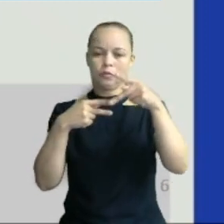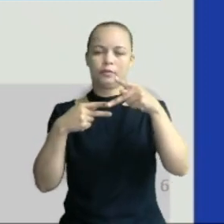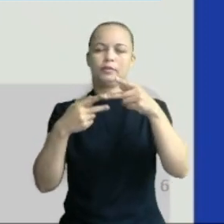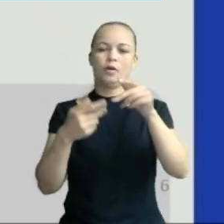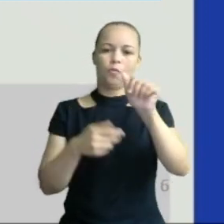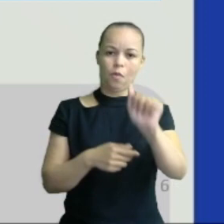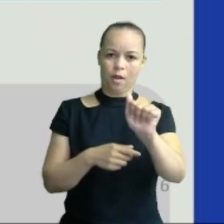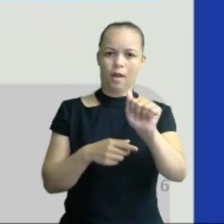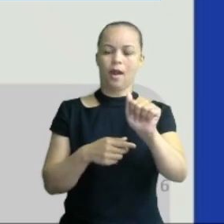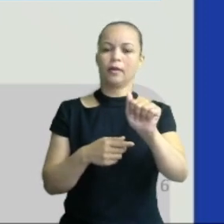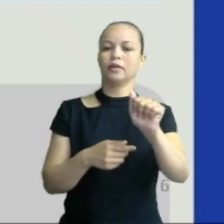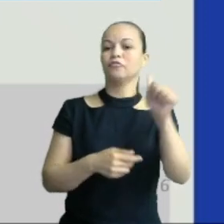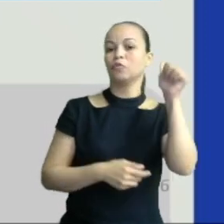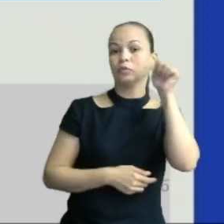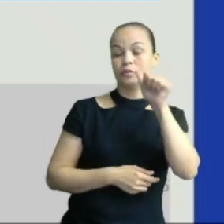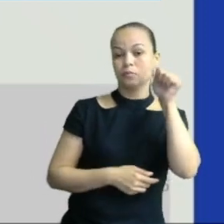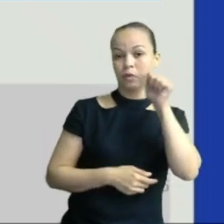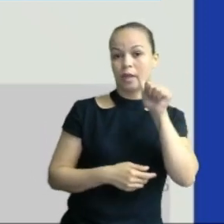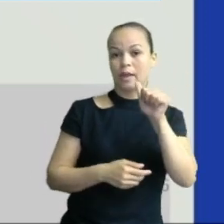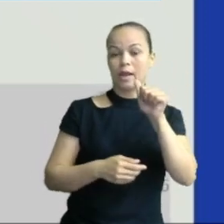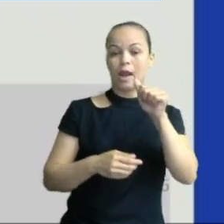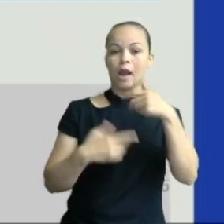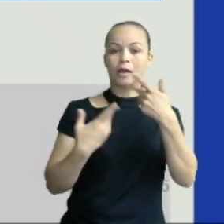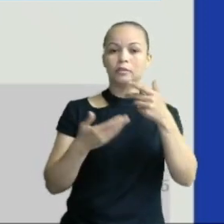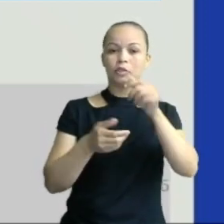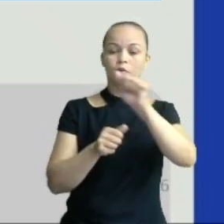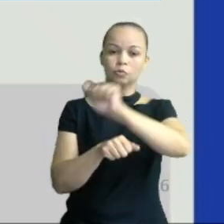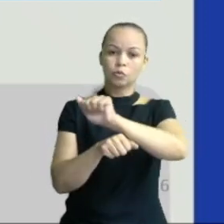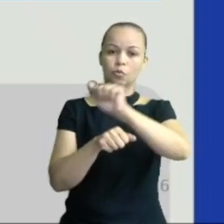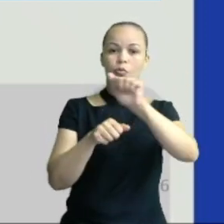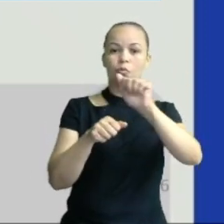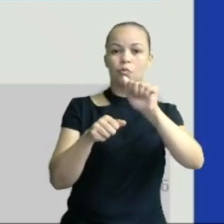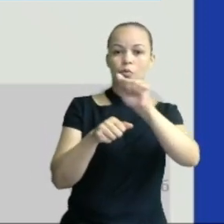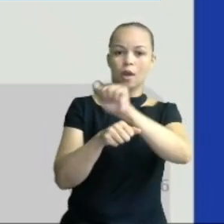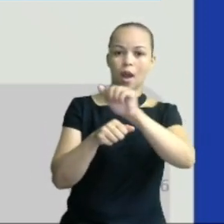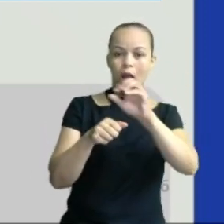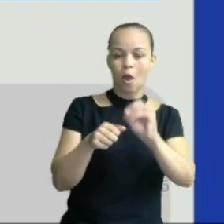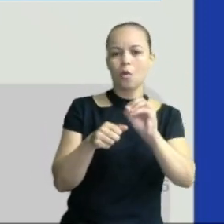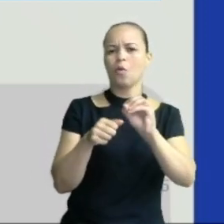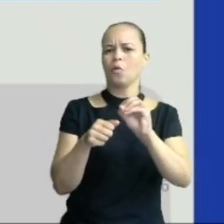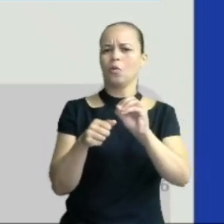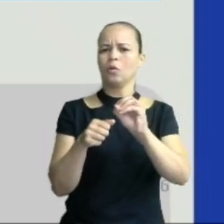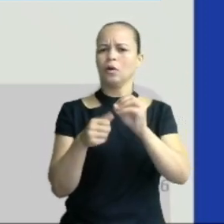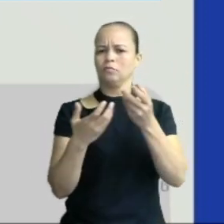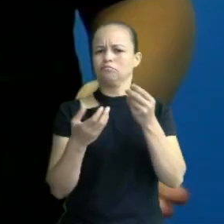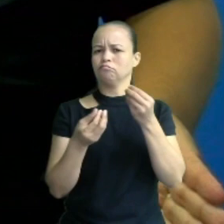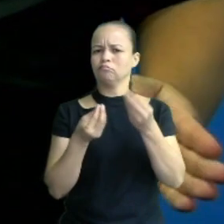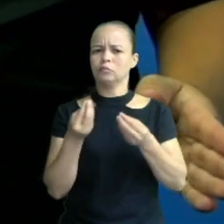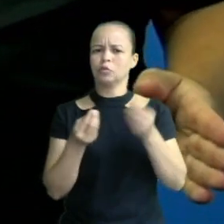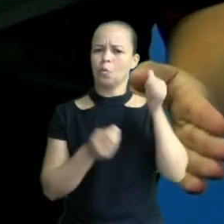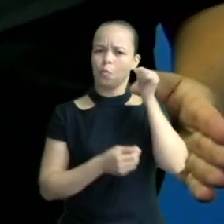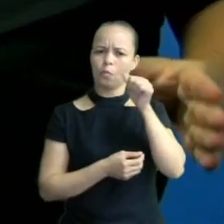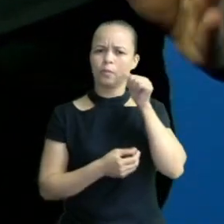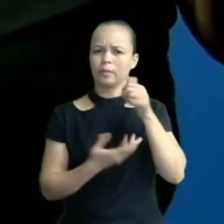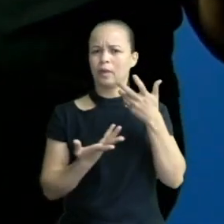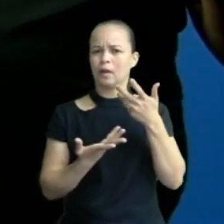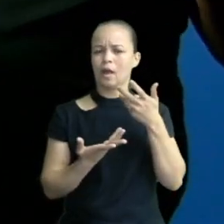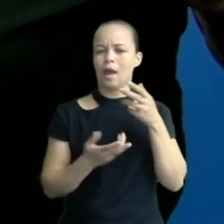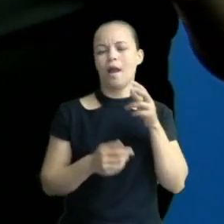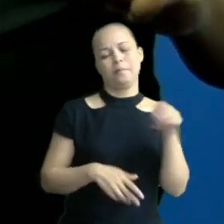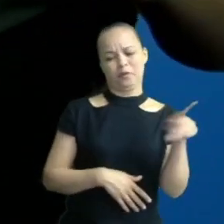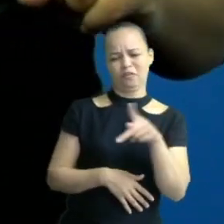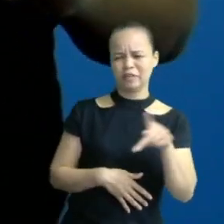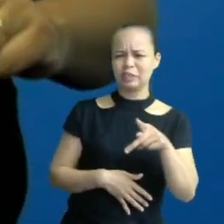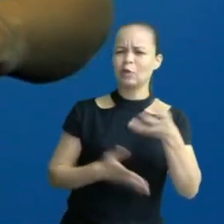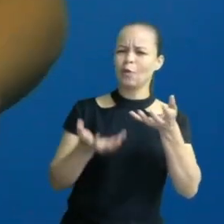feminino antecedido de um artigo feminino a. Eita, professor, eu quero ver exemplo, professor.